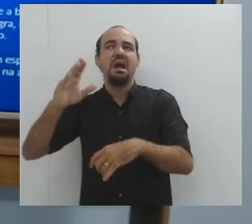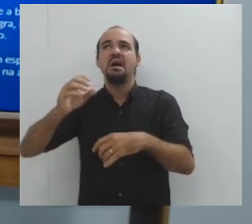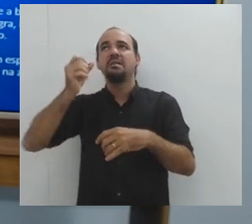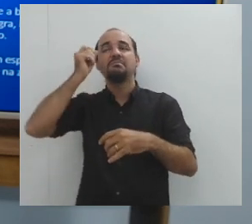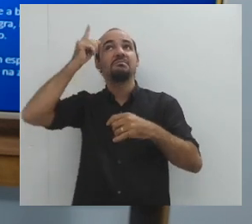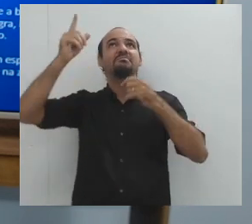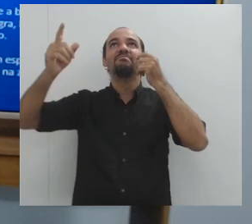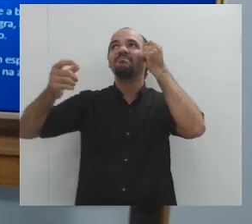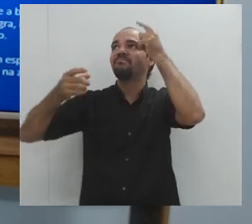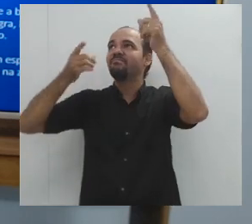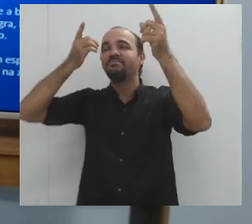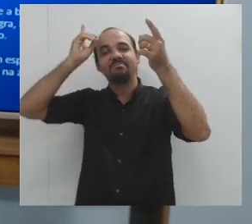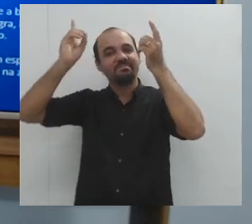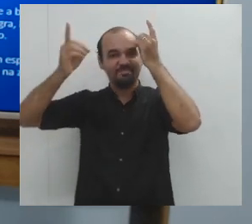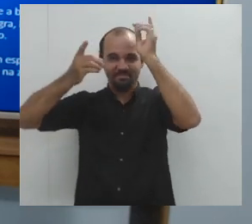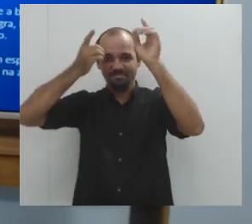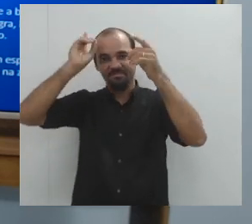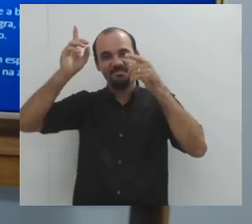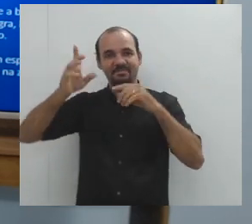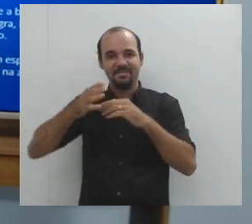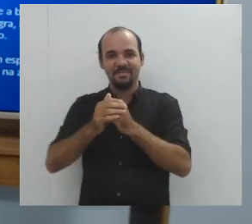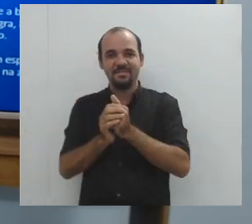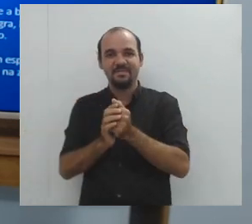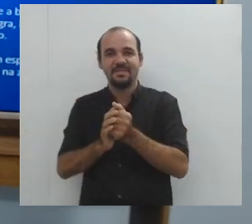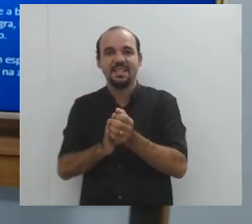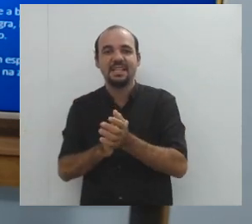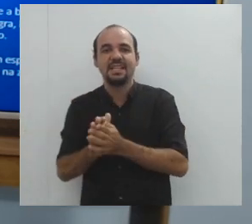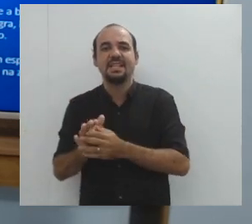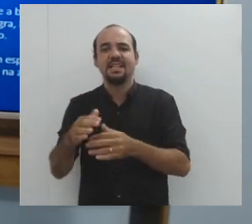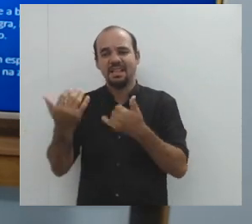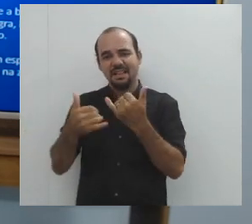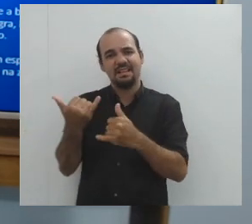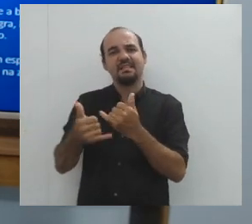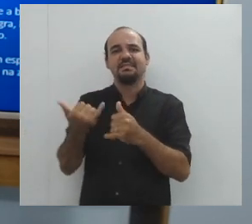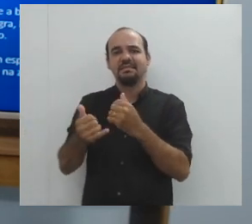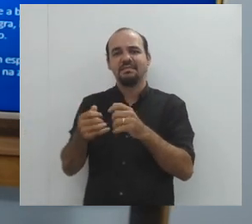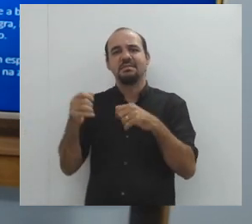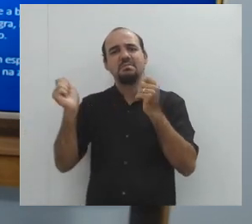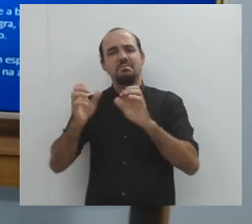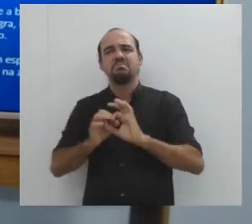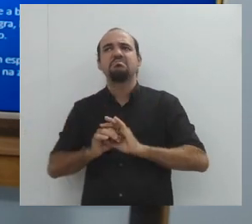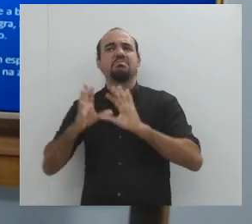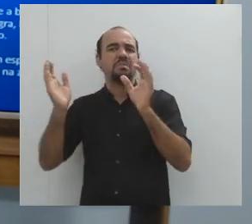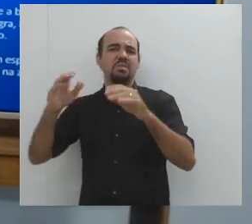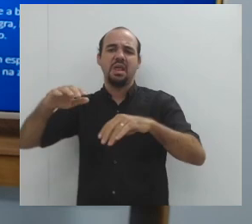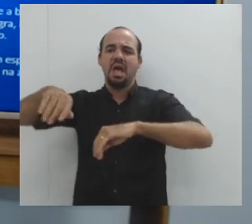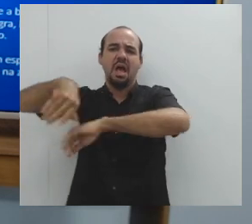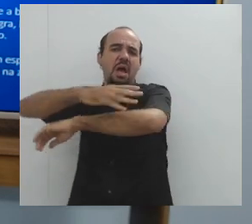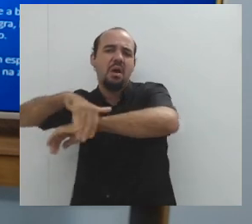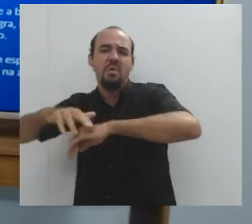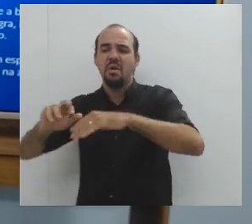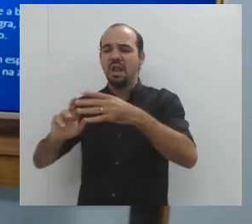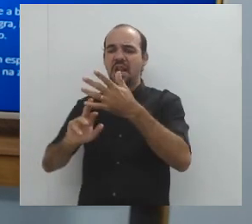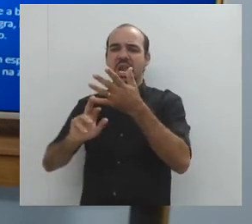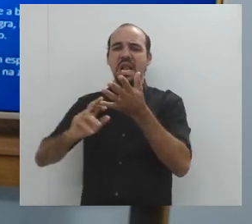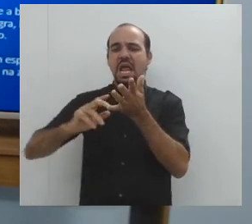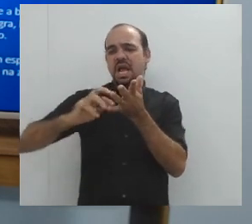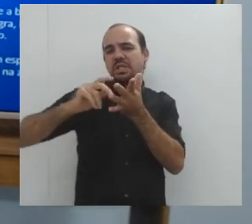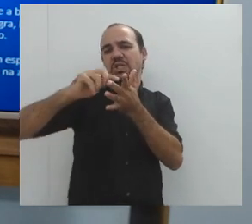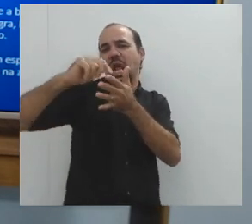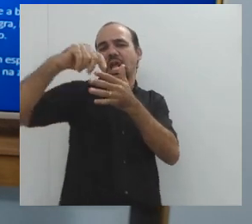mais brincadeiras. Então, e também tem um pouco mais de espaço. Em outras áreas,